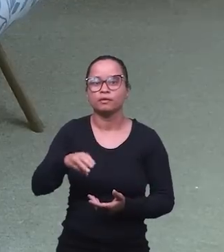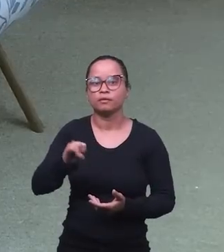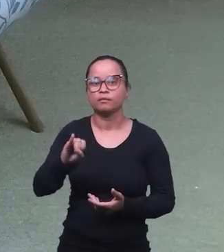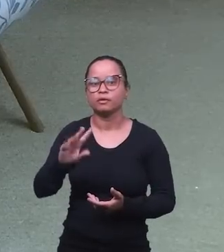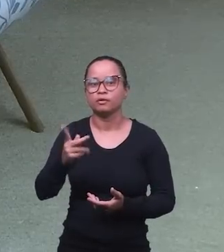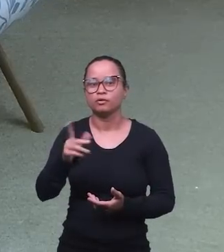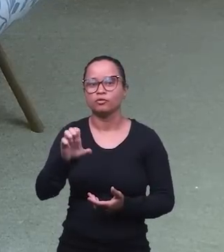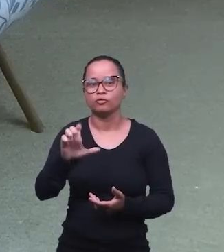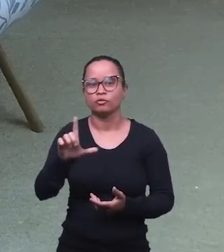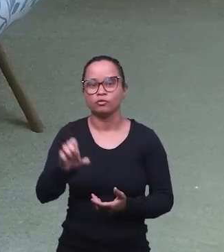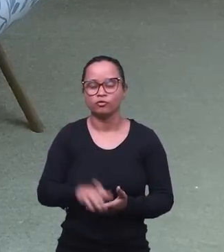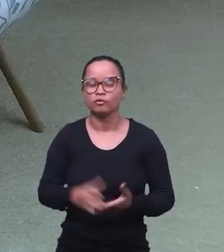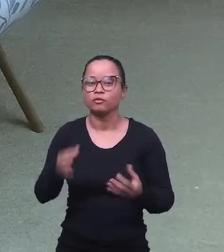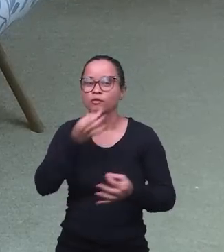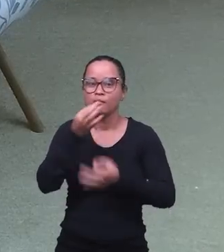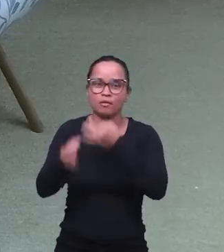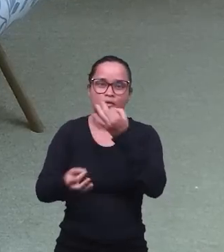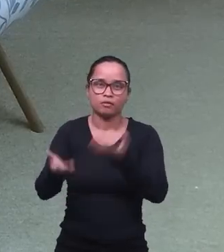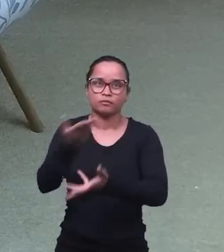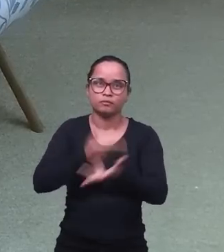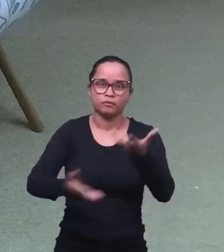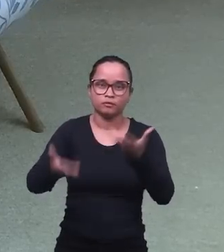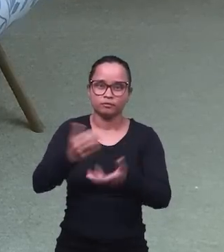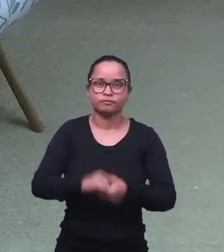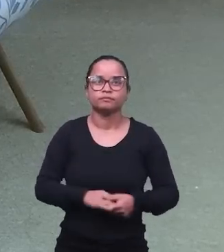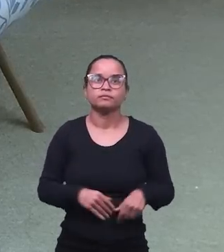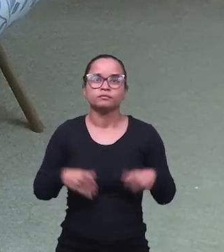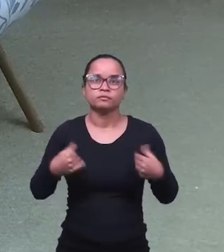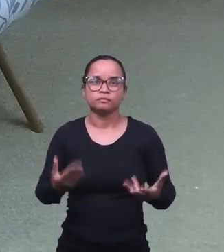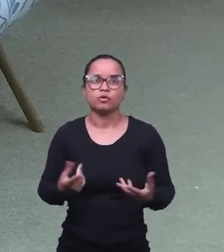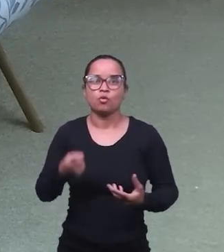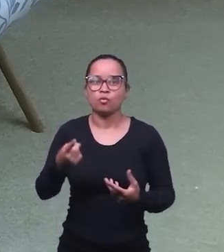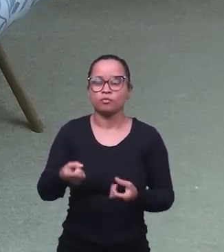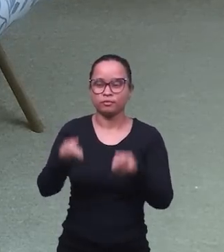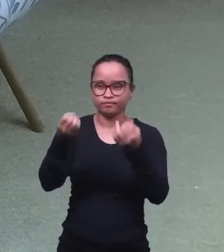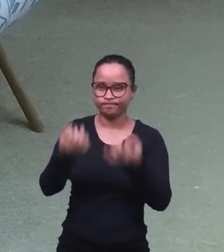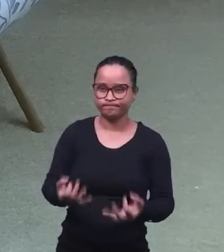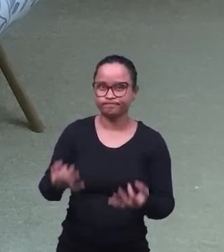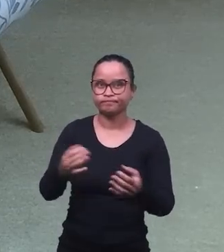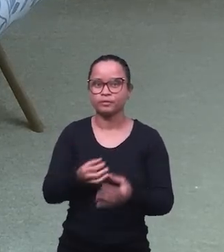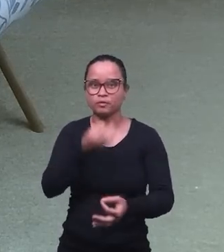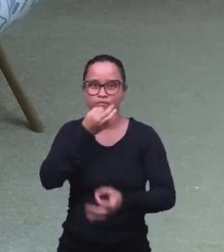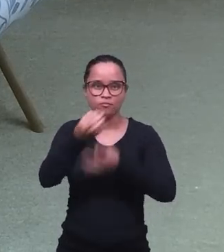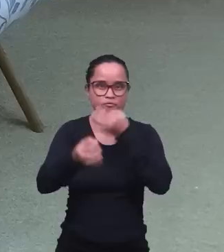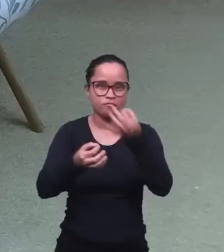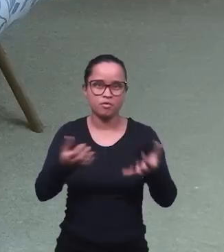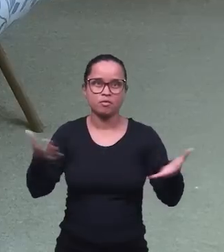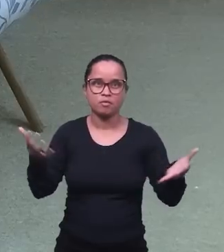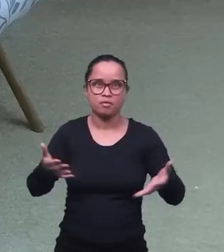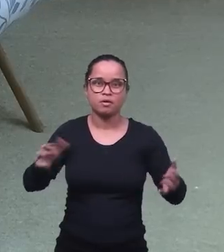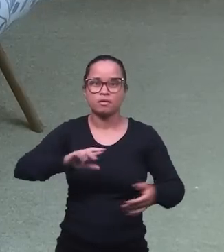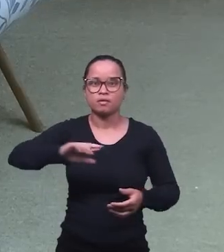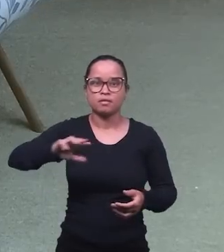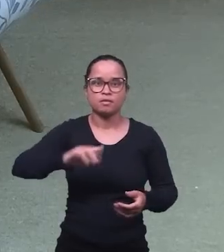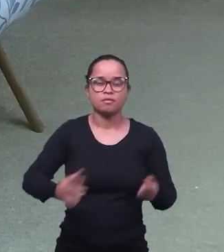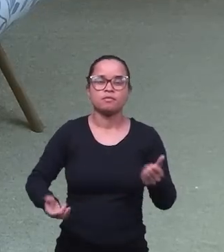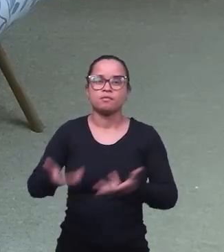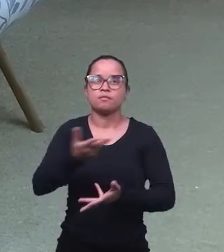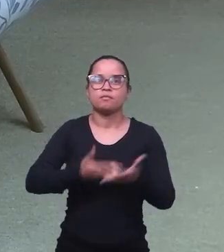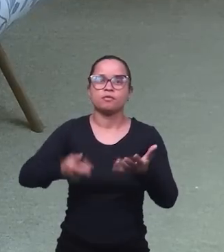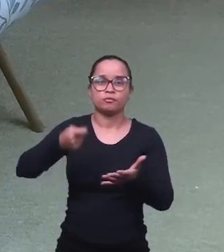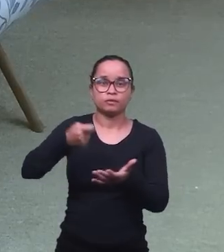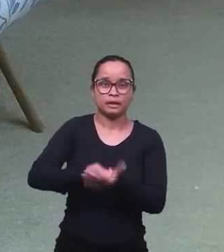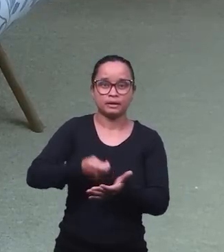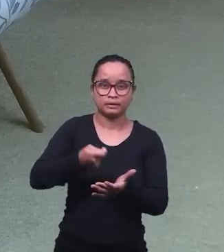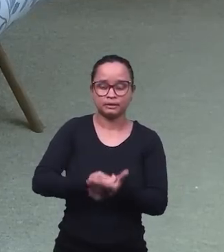seus comentários acerca dessas participações. Michele, é com você. Amém. Como o senhor mesmo comentou agora, não é uma participação